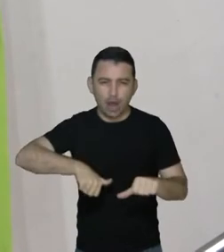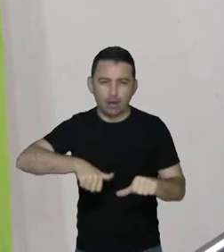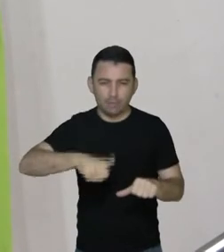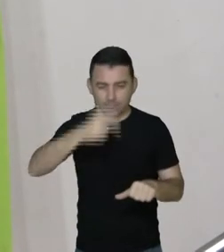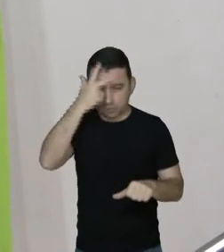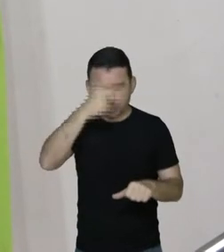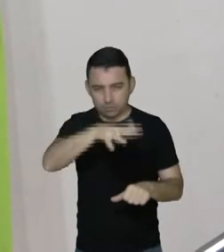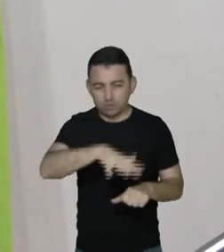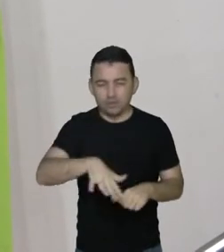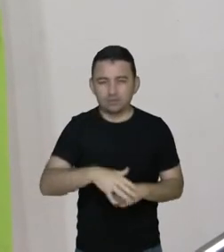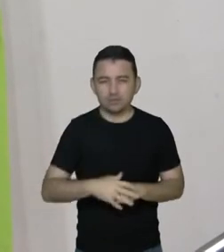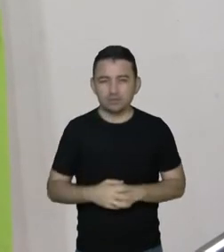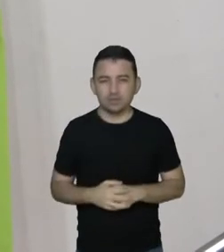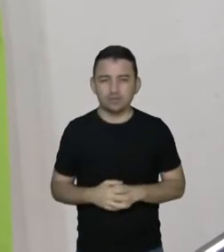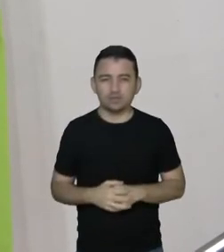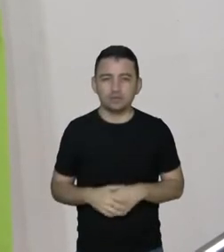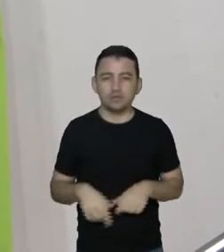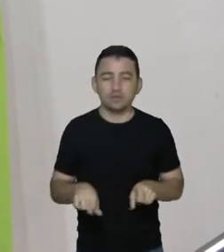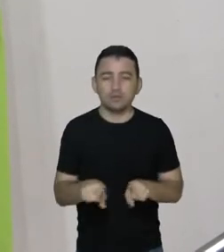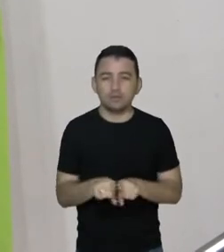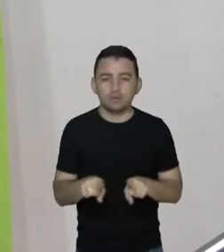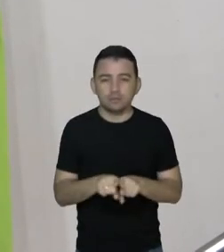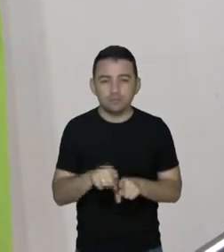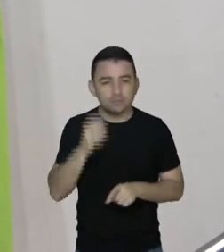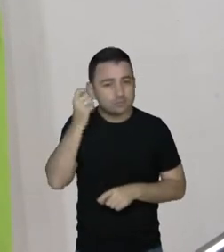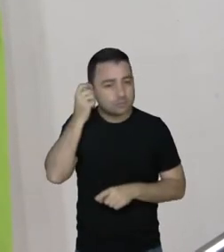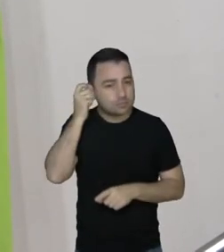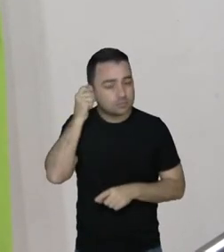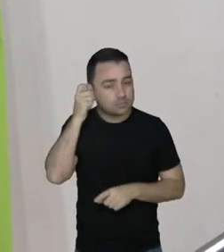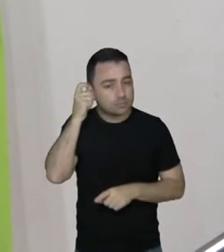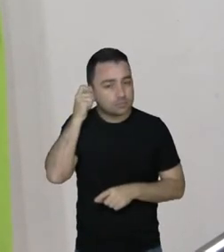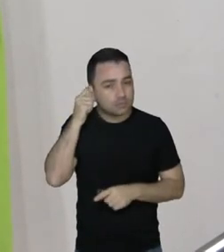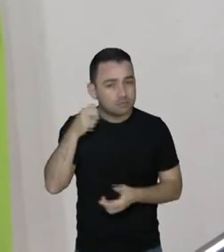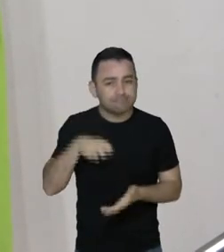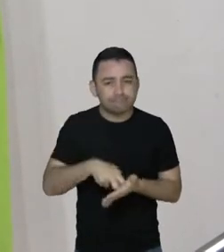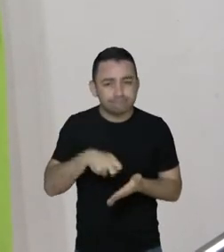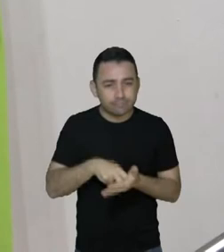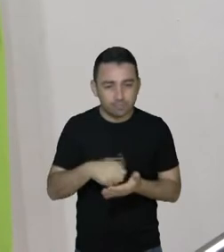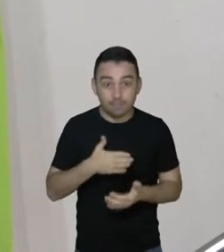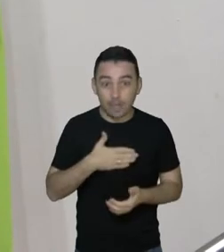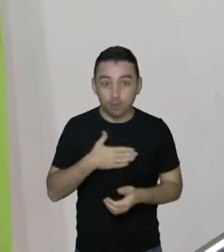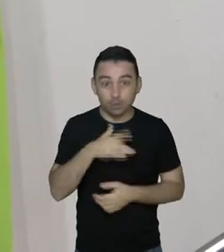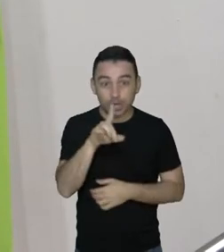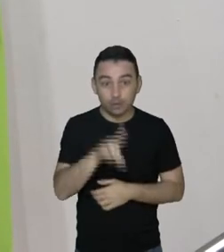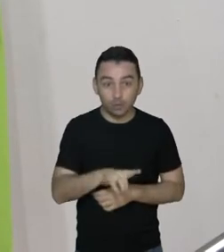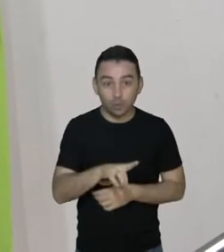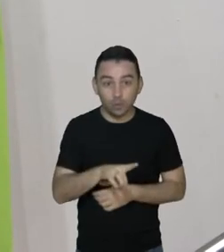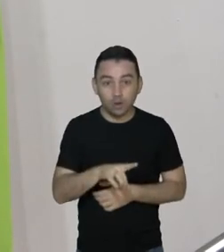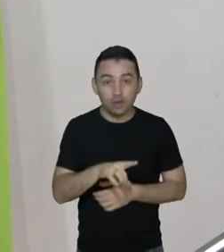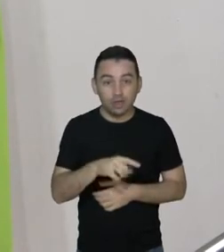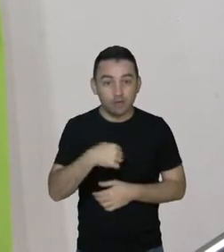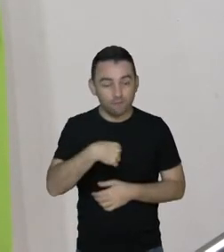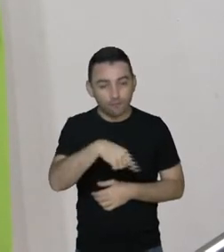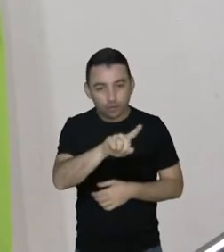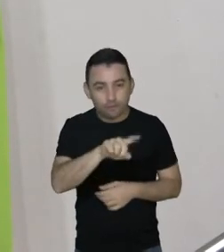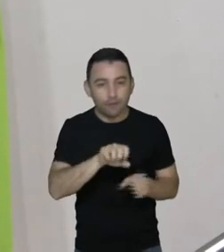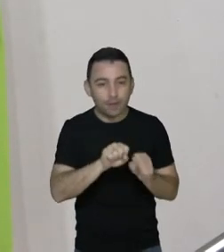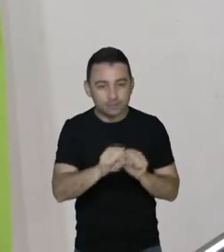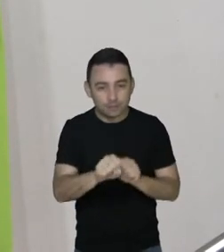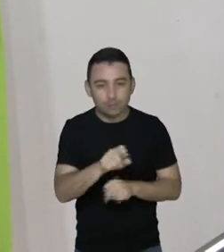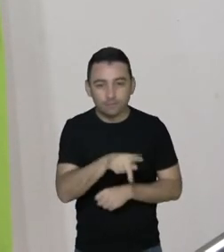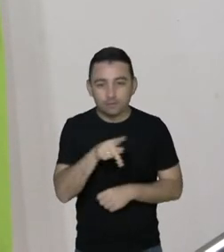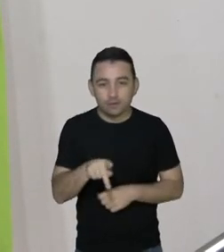formação de professores, né, eu fui punida pelo diretor da minha escola, me mandou para uma formação de professores. E,